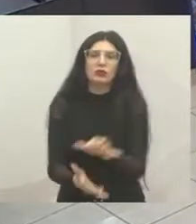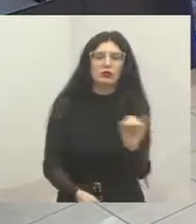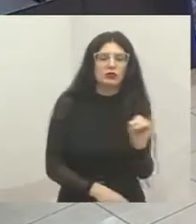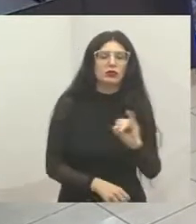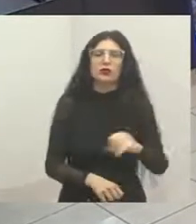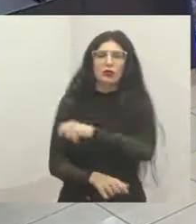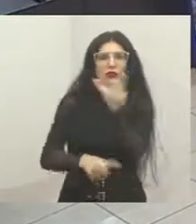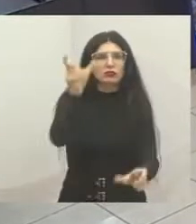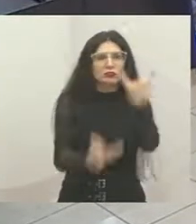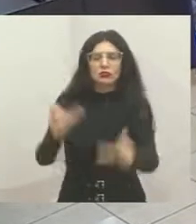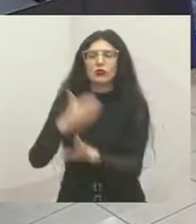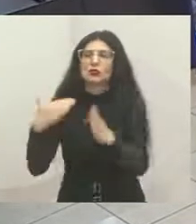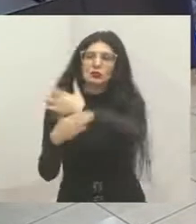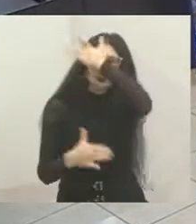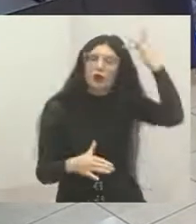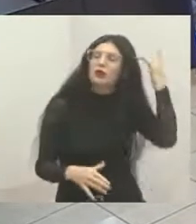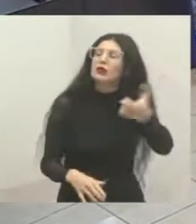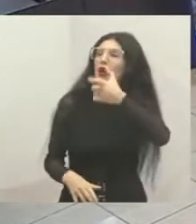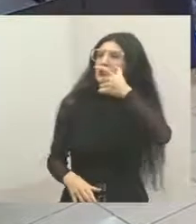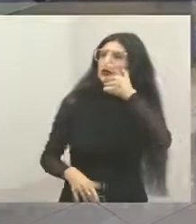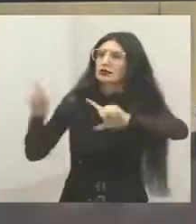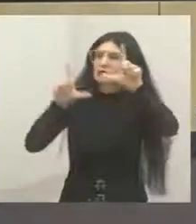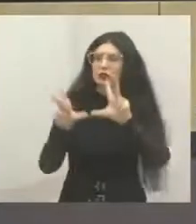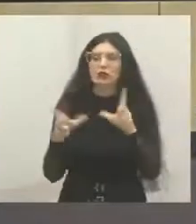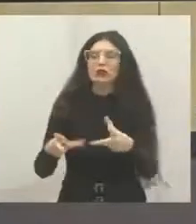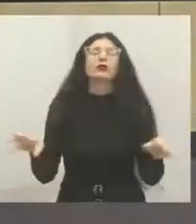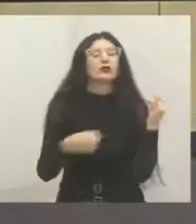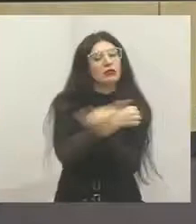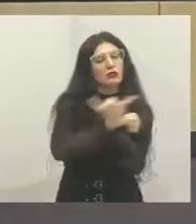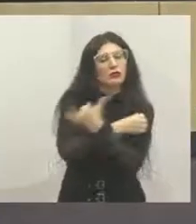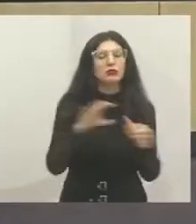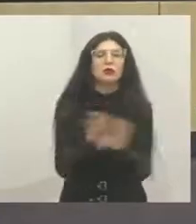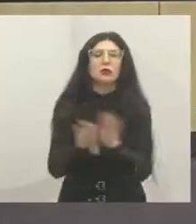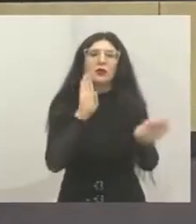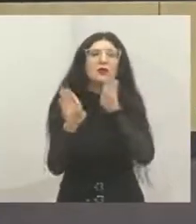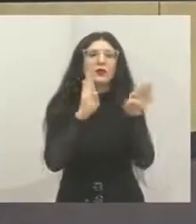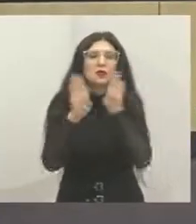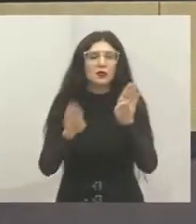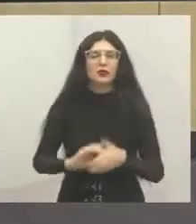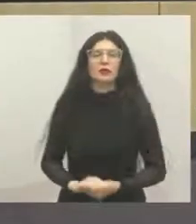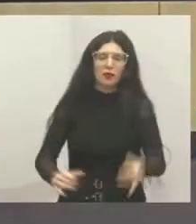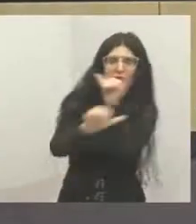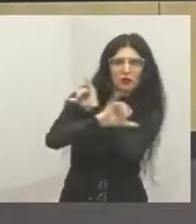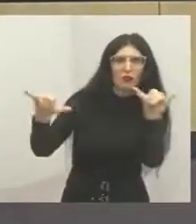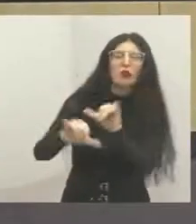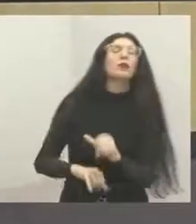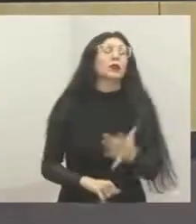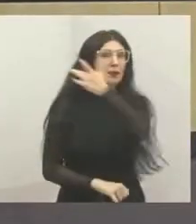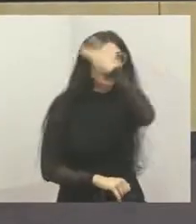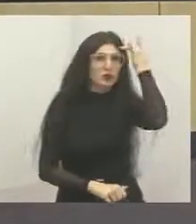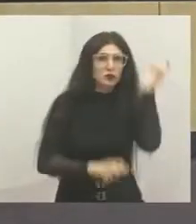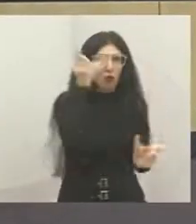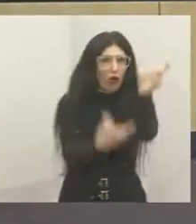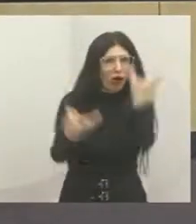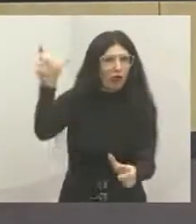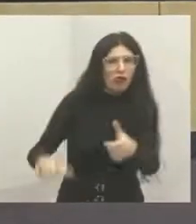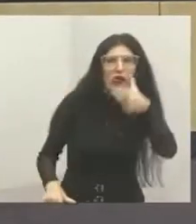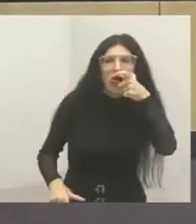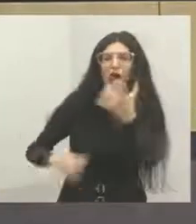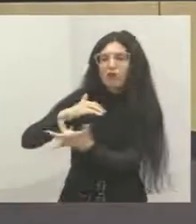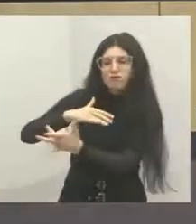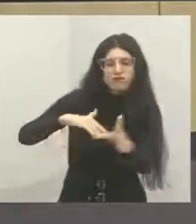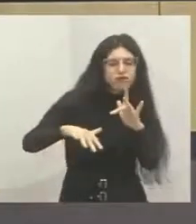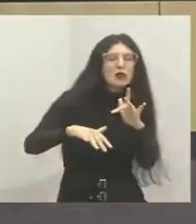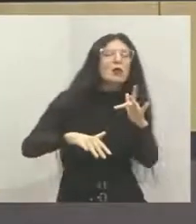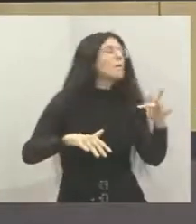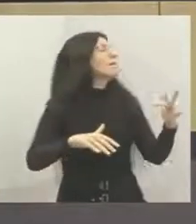assiste pela TV Câmara Jacareí e pelos canais do YouTube e Facebook. Informo que os internautas que nos assistem podem